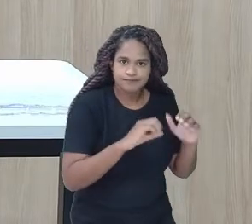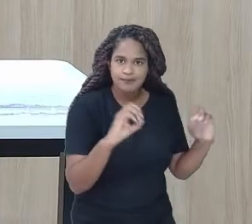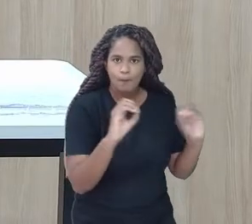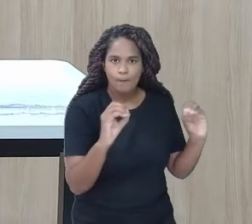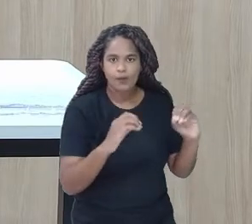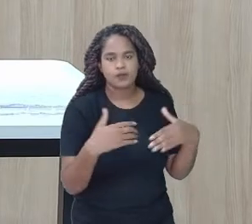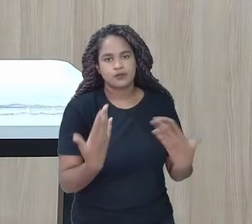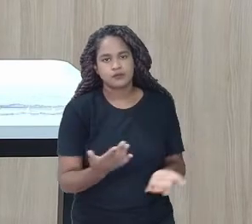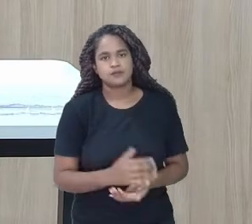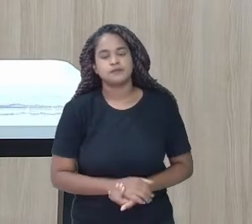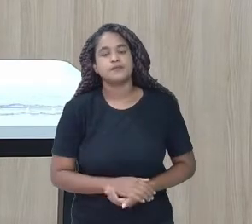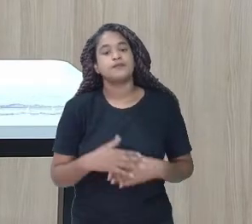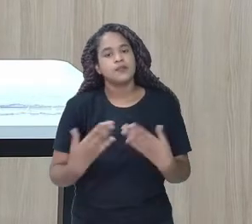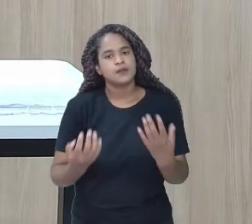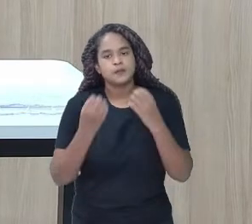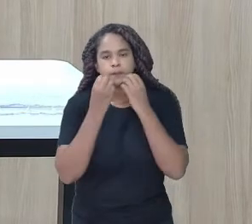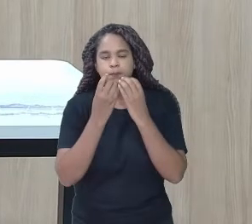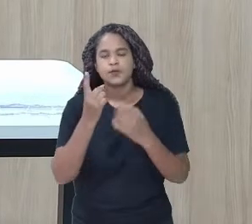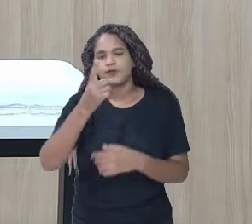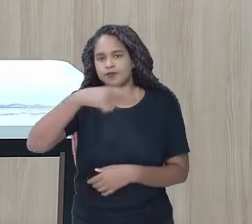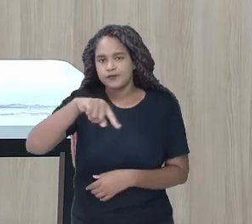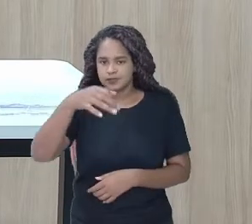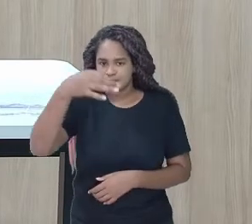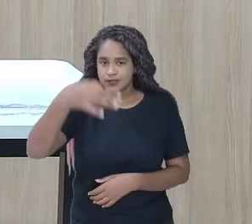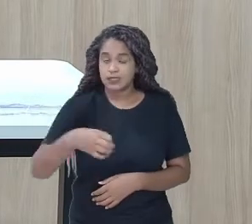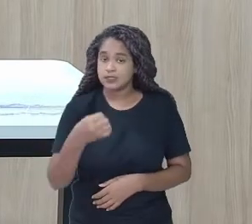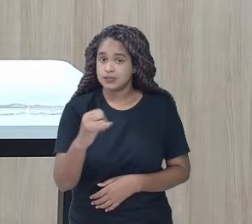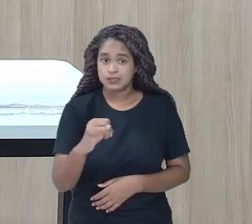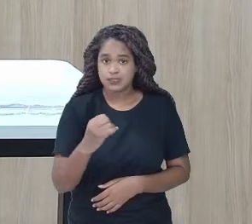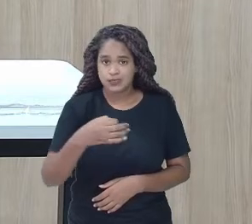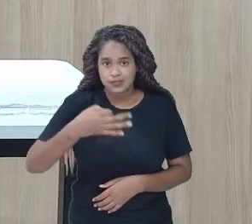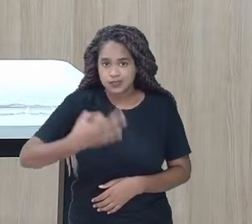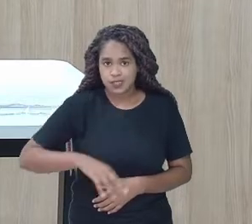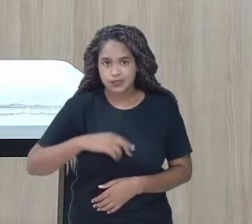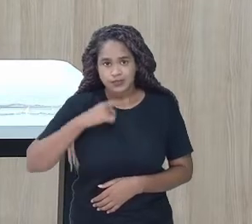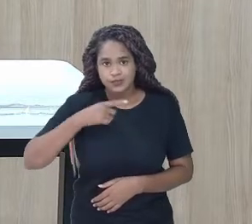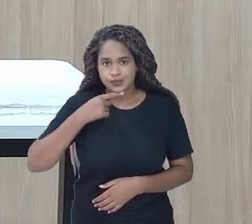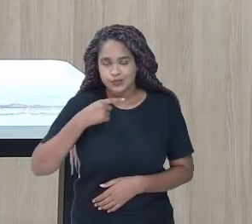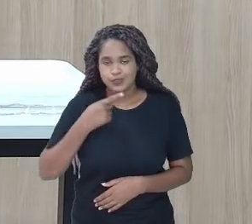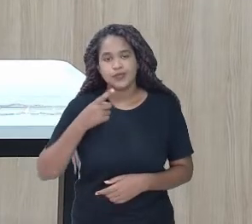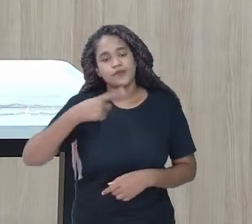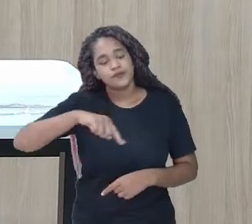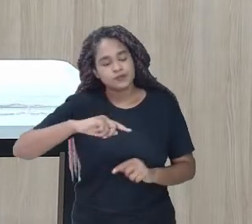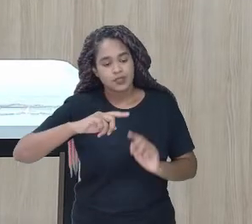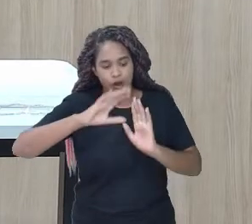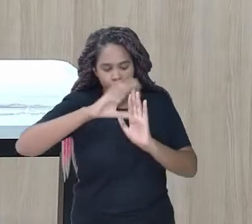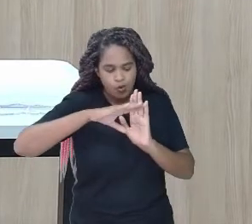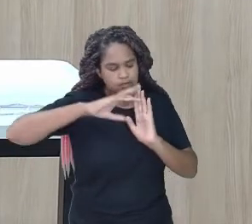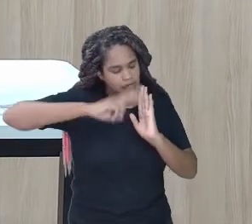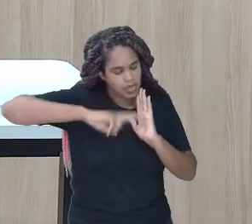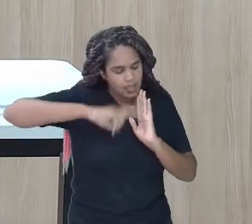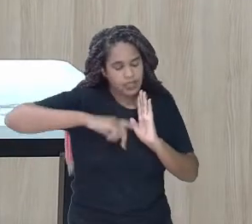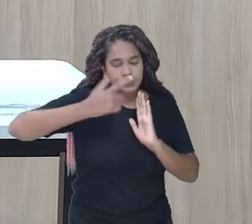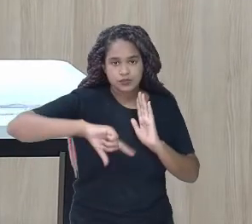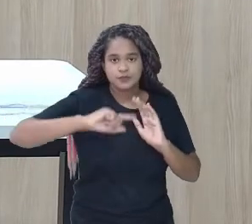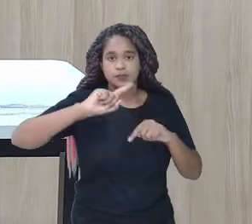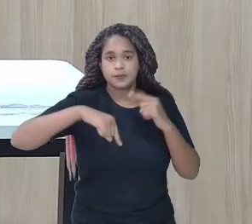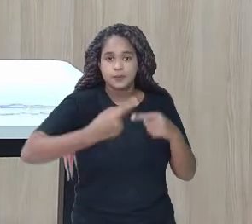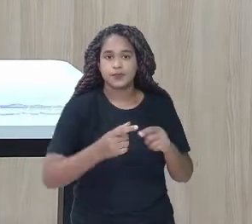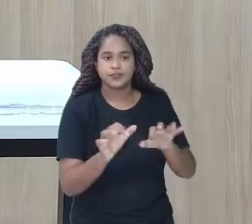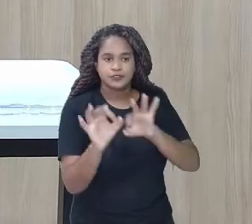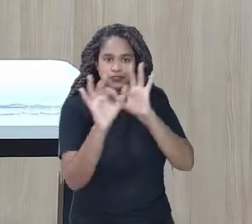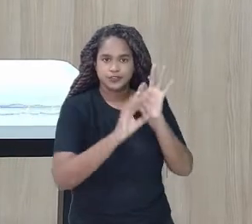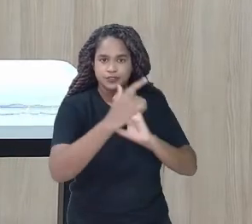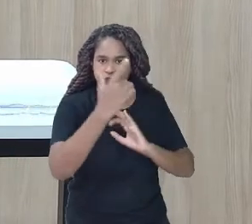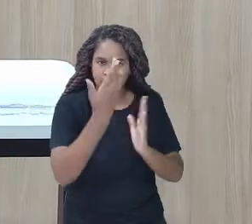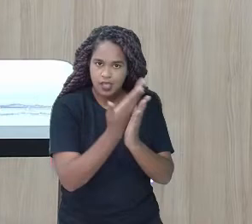Então, gente, que bom para quem acertou. Quem não acertou, rever aí os nossos conceitos, rever as nossas aulas, mas a